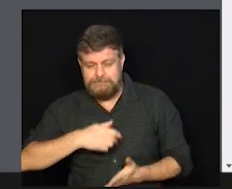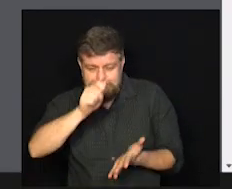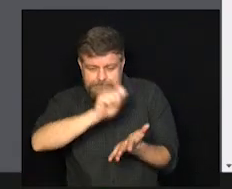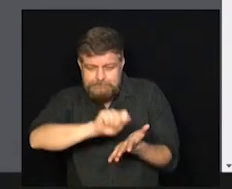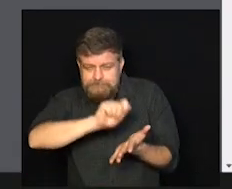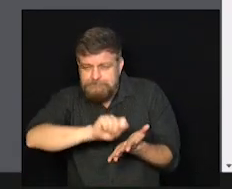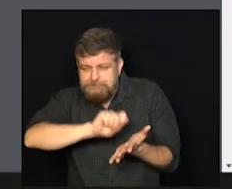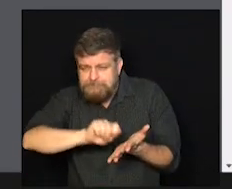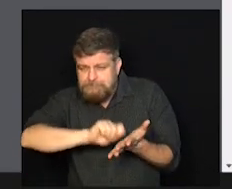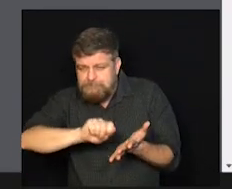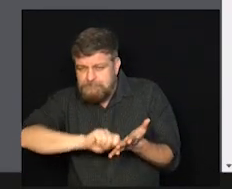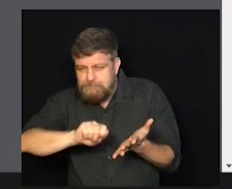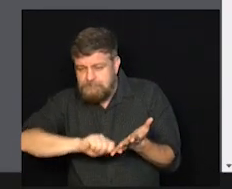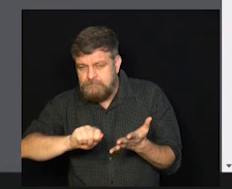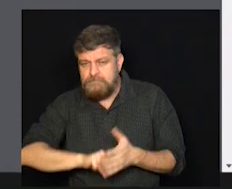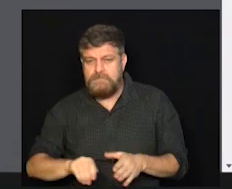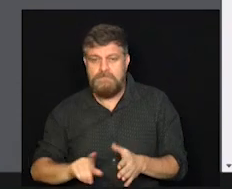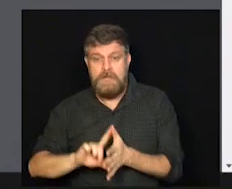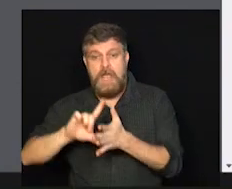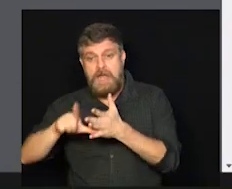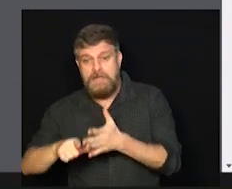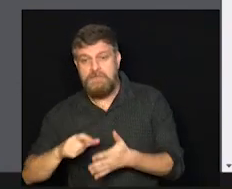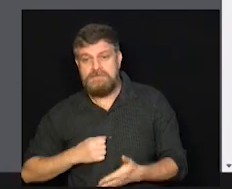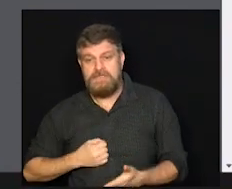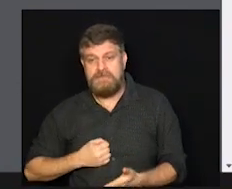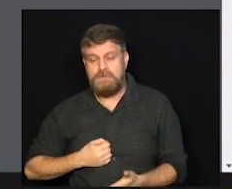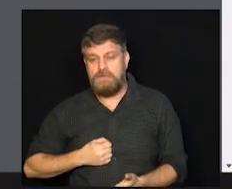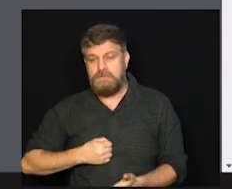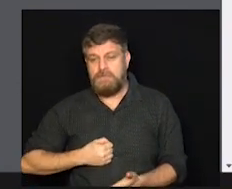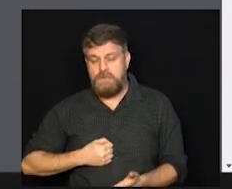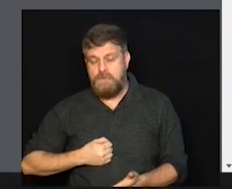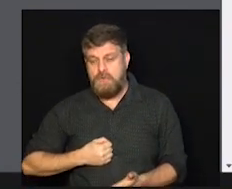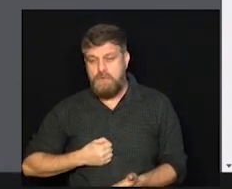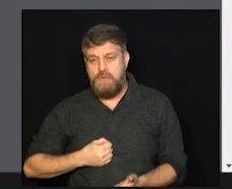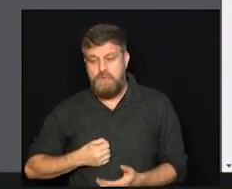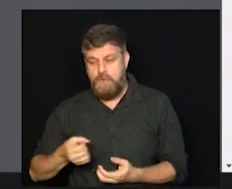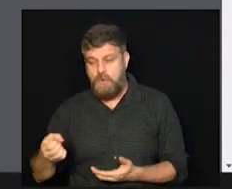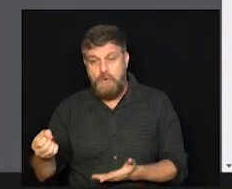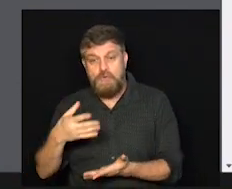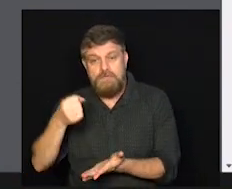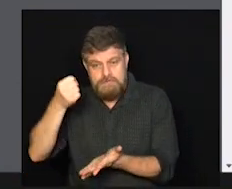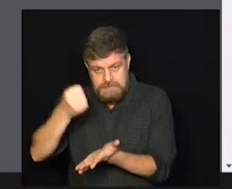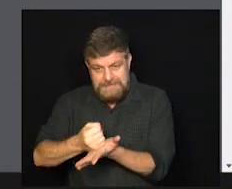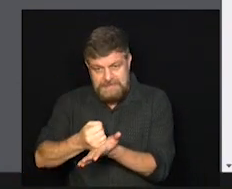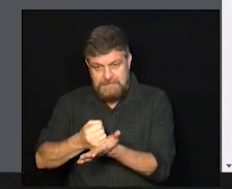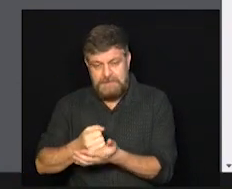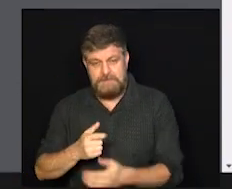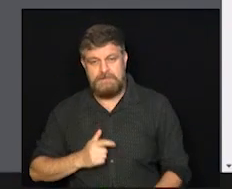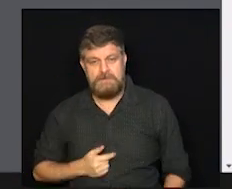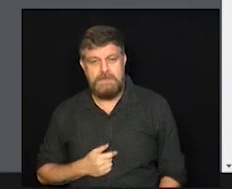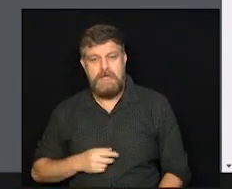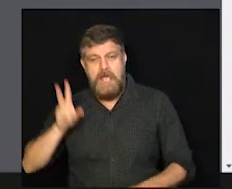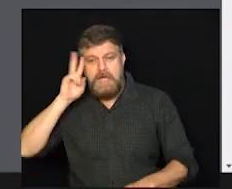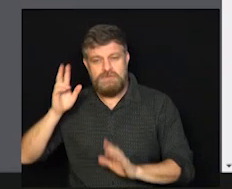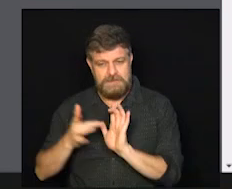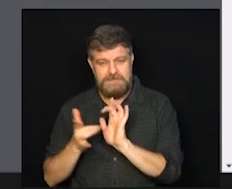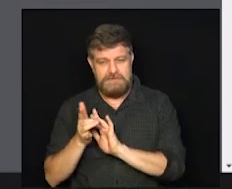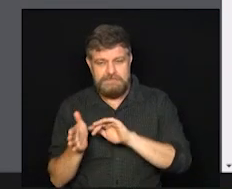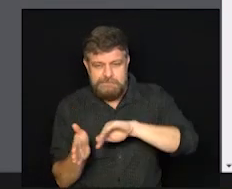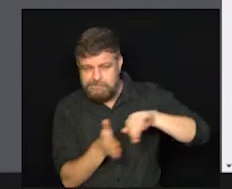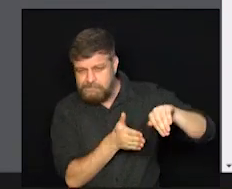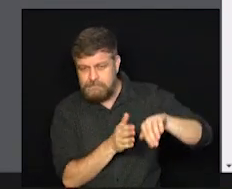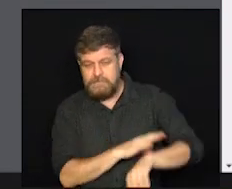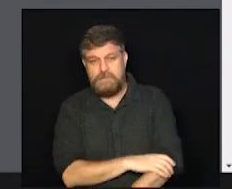como também depois do Evangelho do Novo Testamento. Então, é interessante que a pedagogia bíblica da história do povo da região do Campo Grande